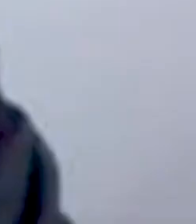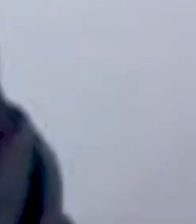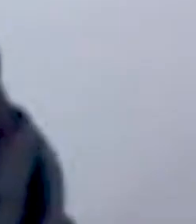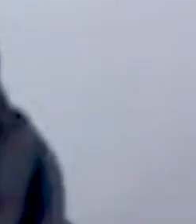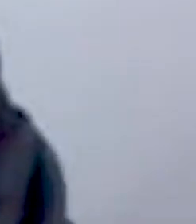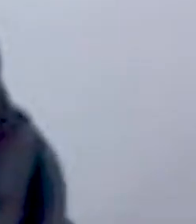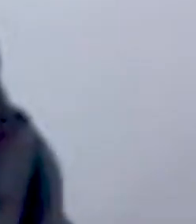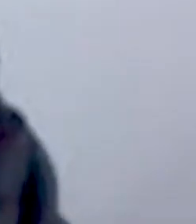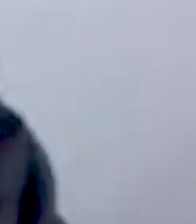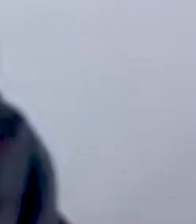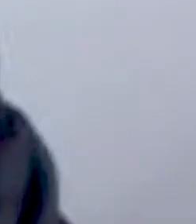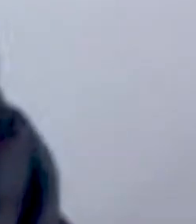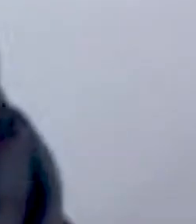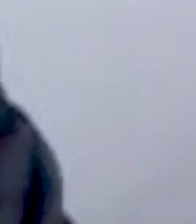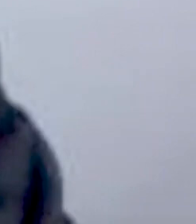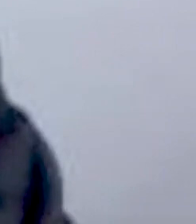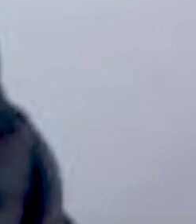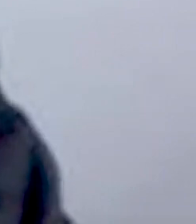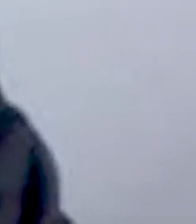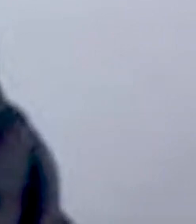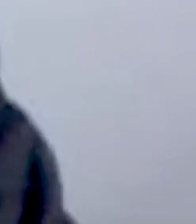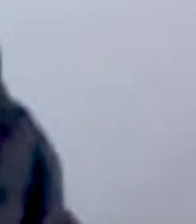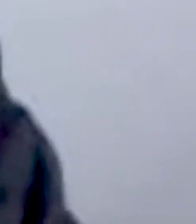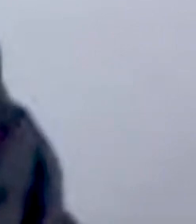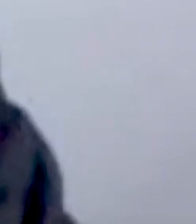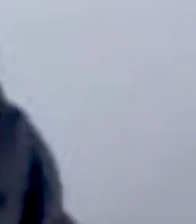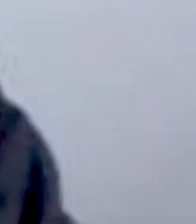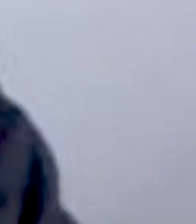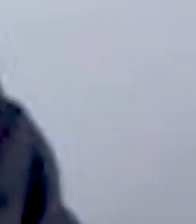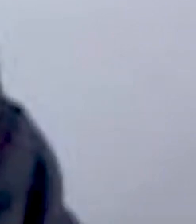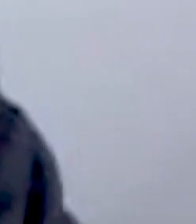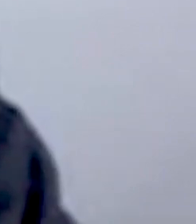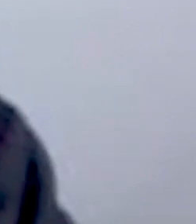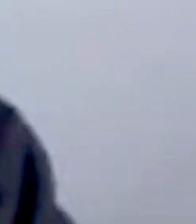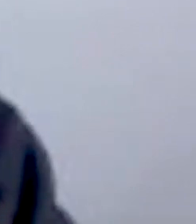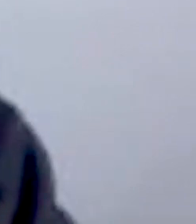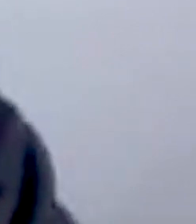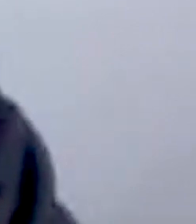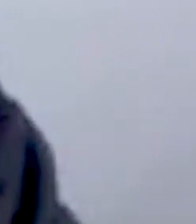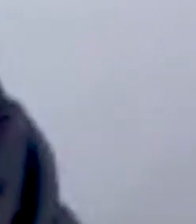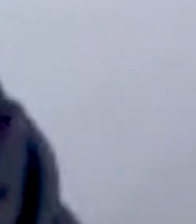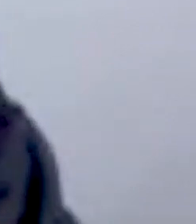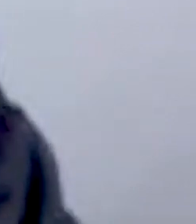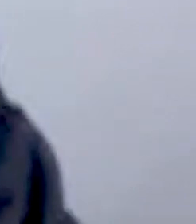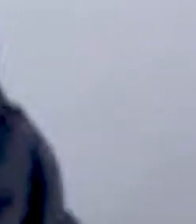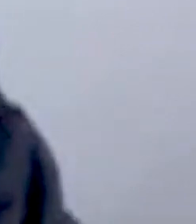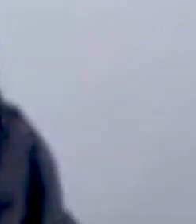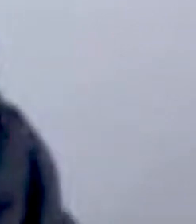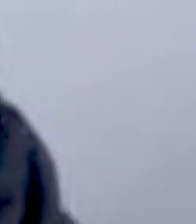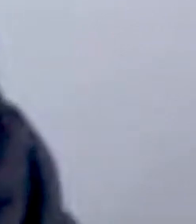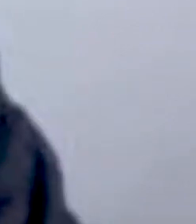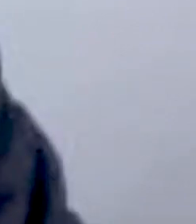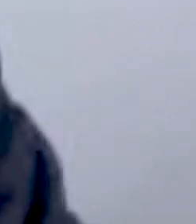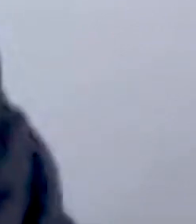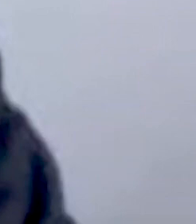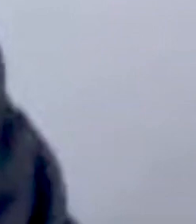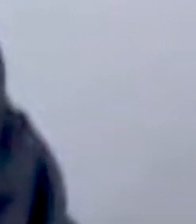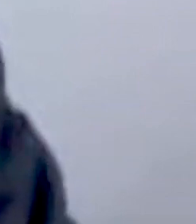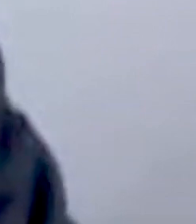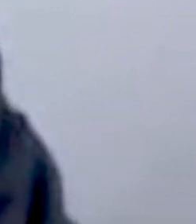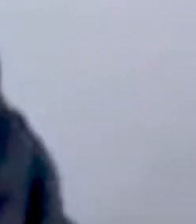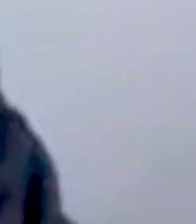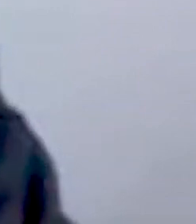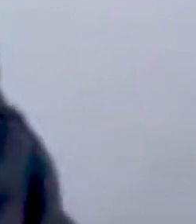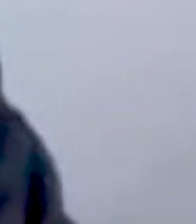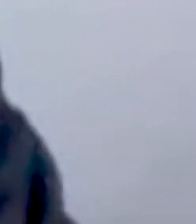sim. Tem como se construir uma estrutura muito robusta, investindo em pessoal, qualificando o pessoal, desenvolvendo